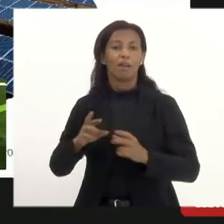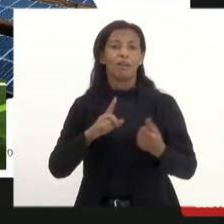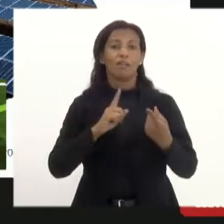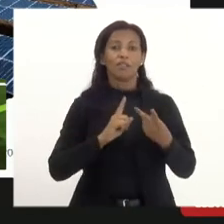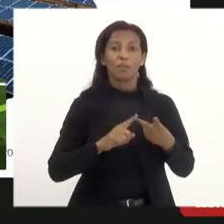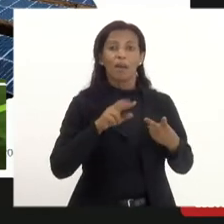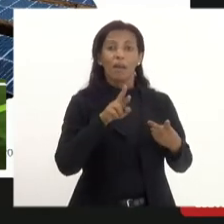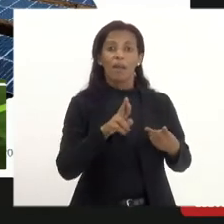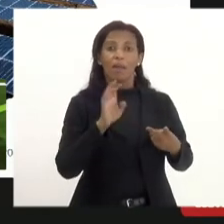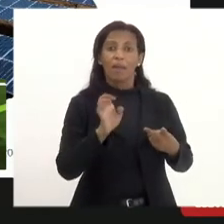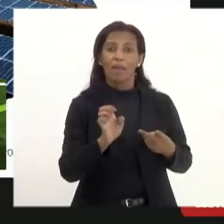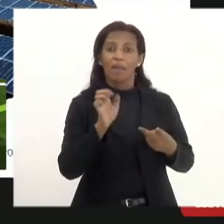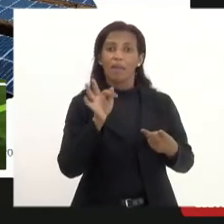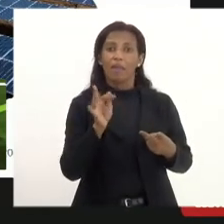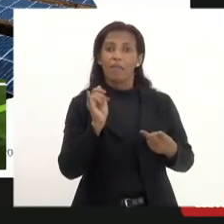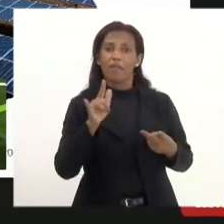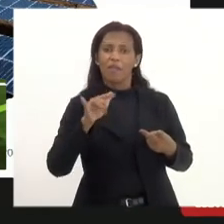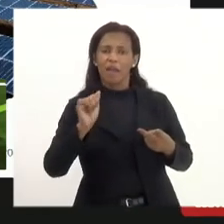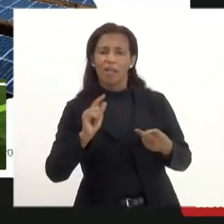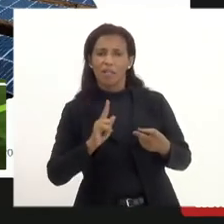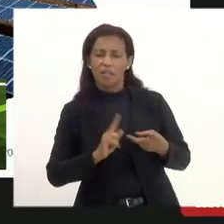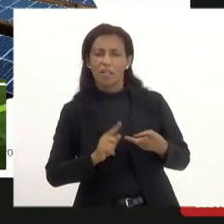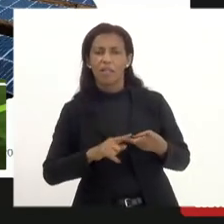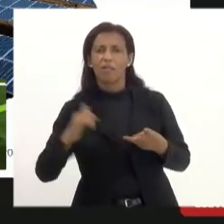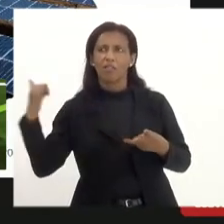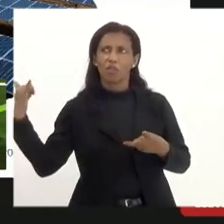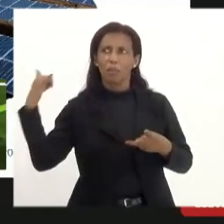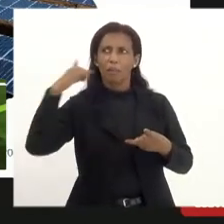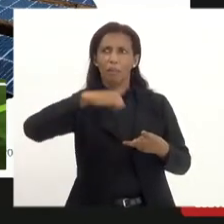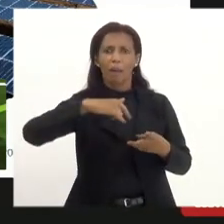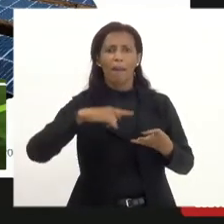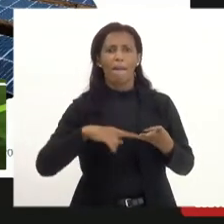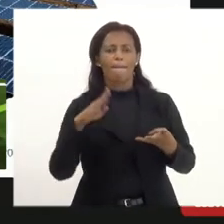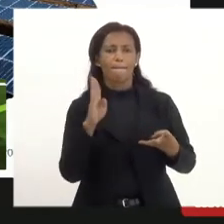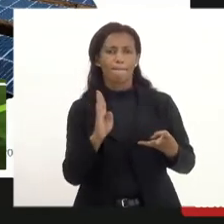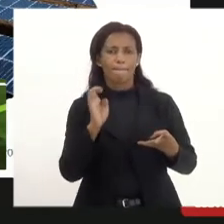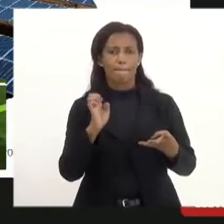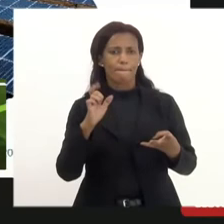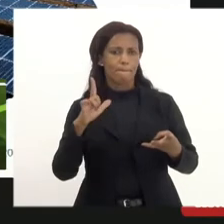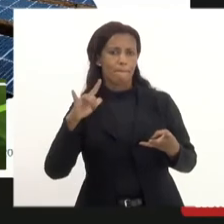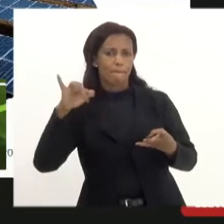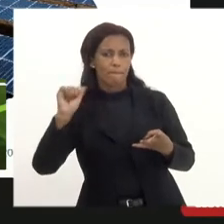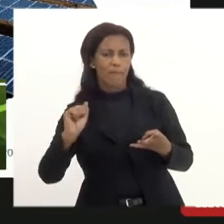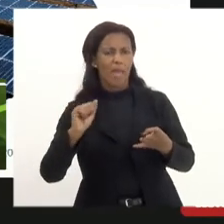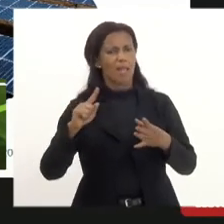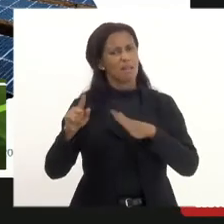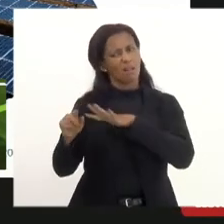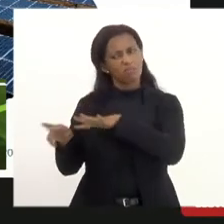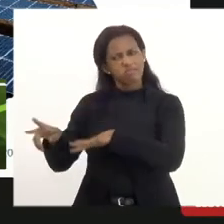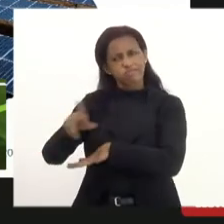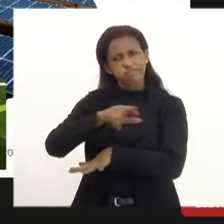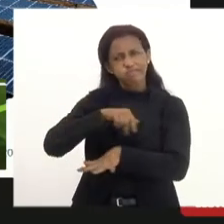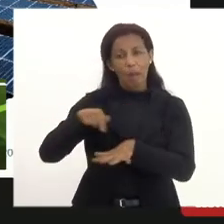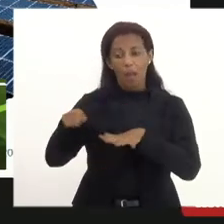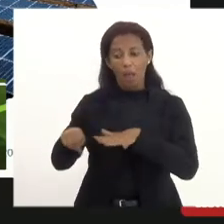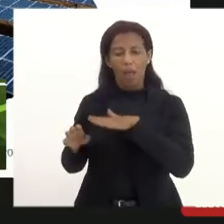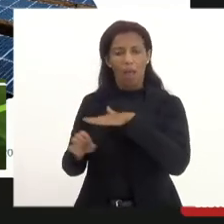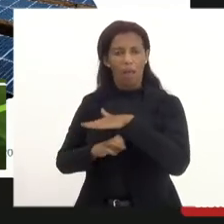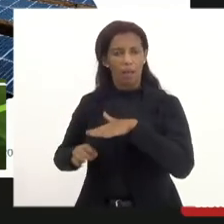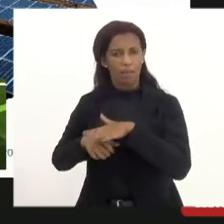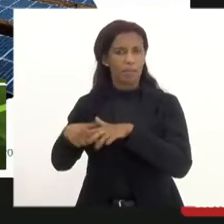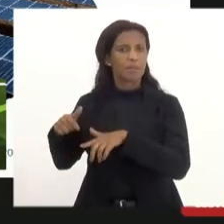refinarias, indústria aeroespacial, indústria bélica. Então, a Saft ela tem